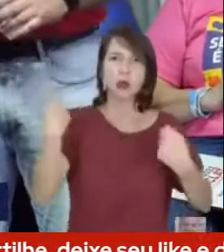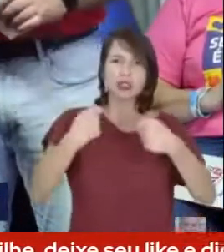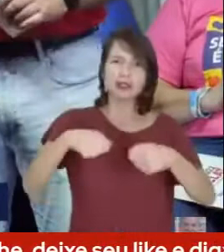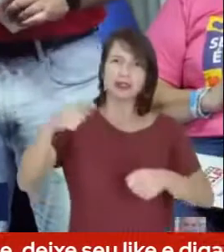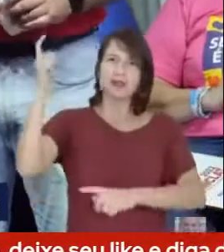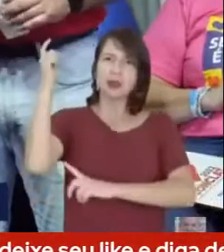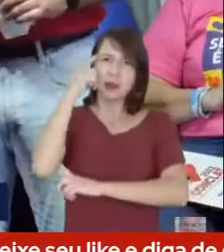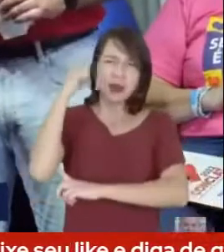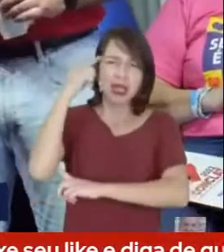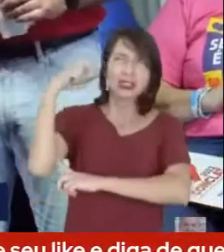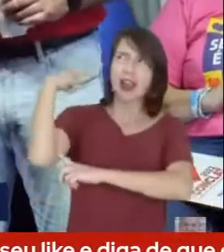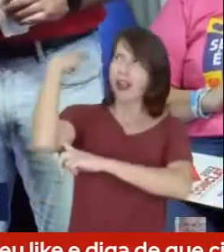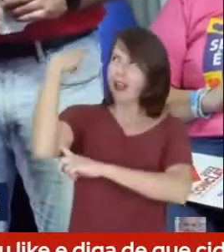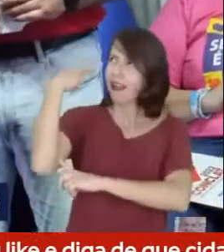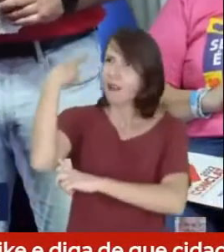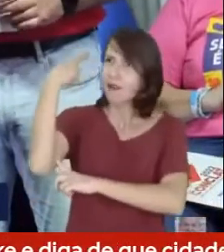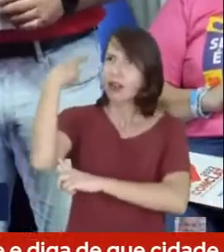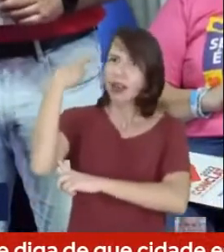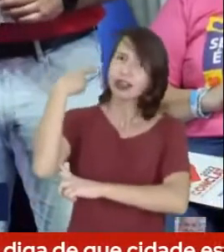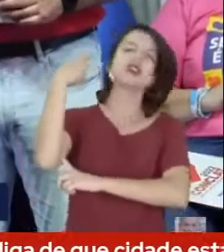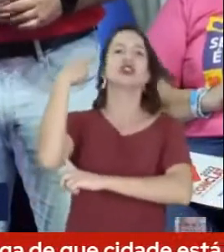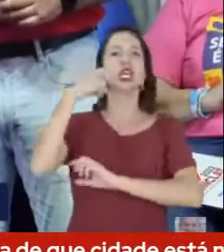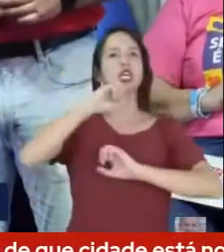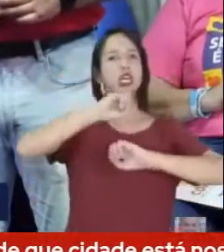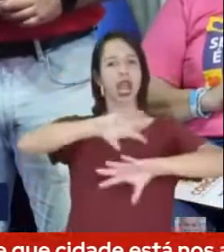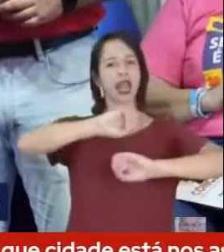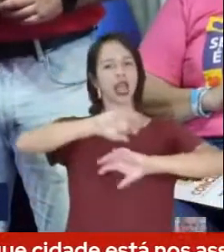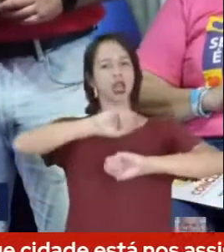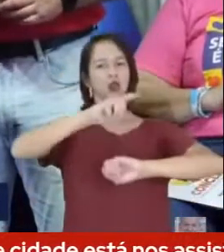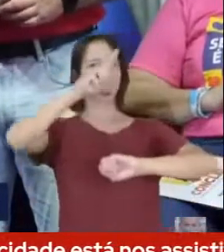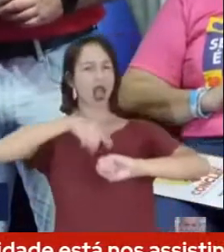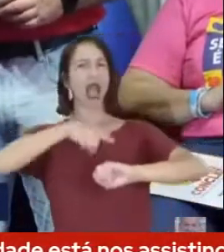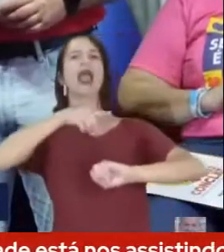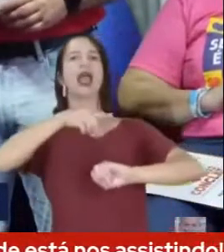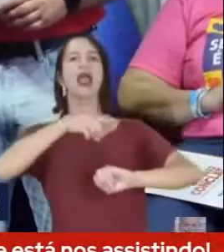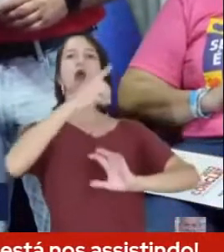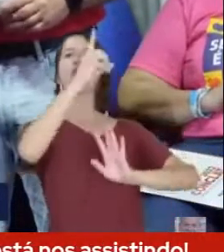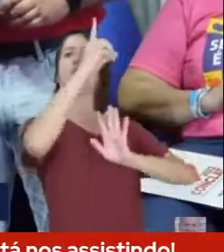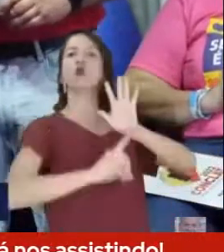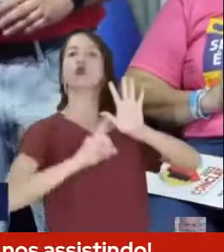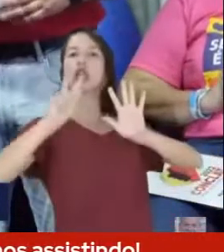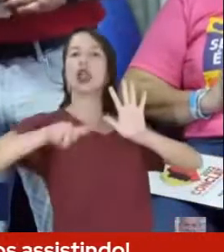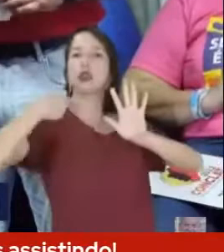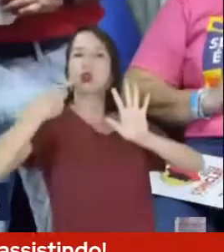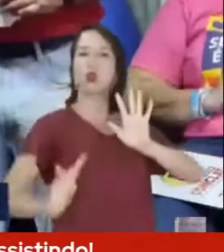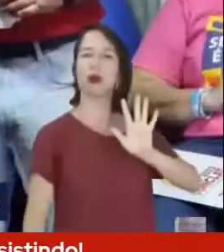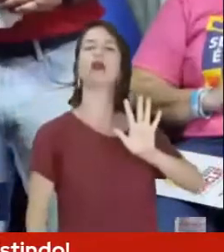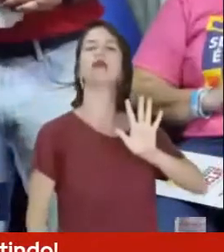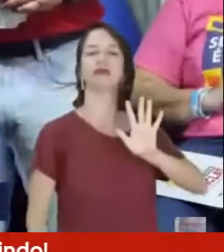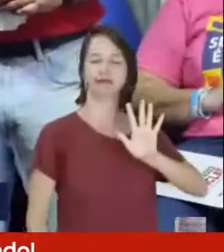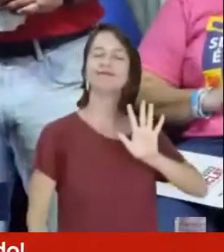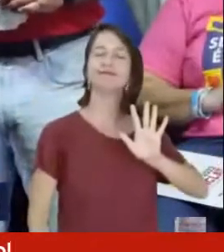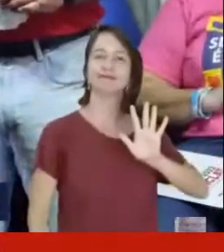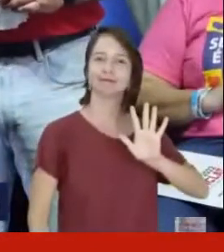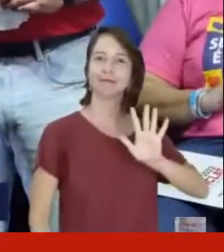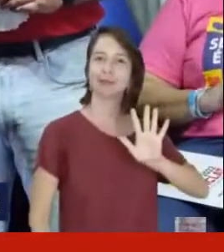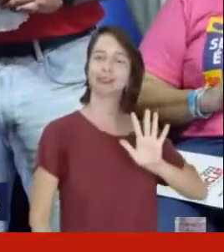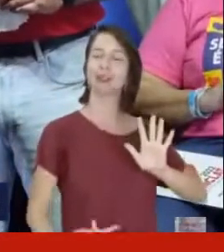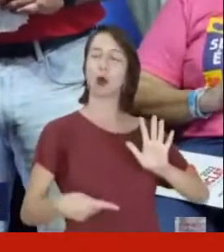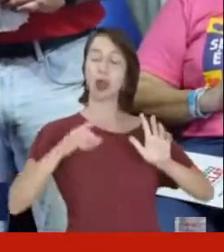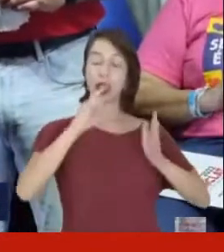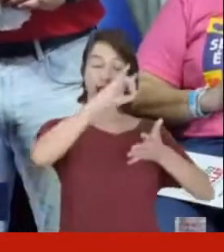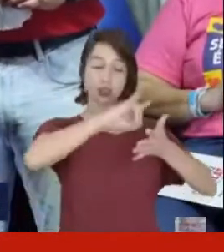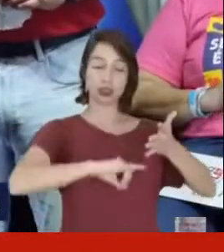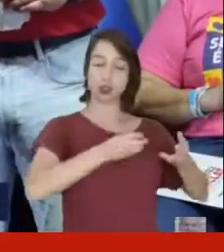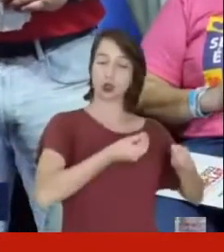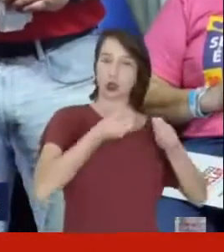um direito humano. E aí ganha importância este documento, a pauta da